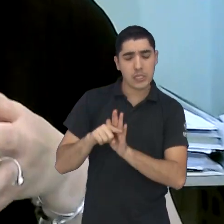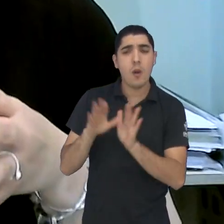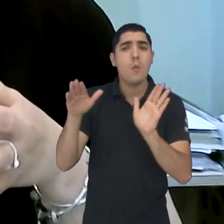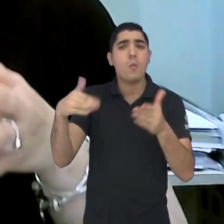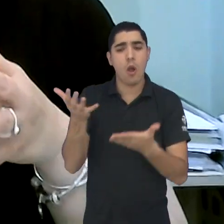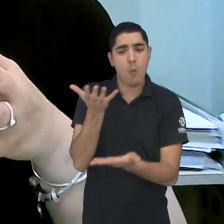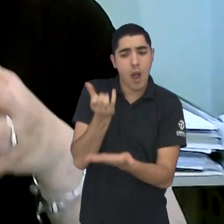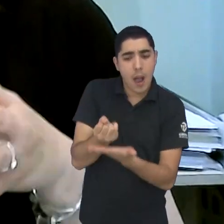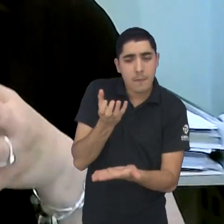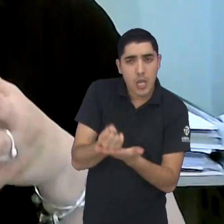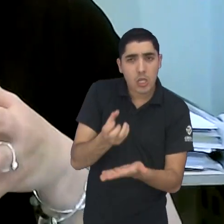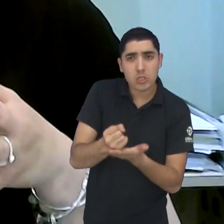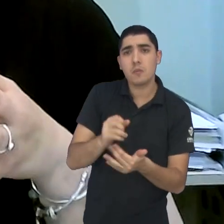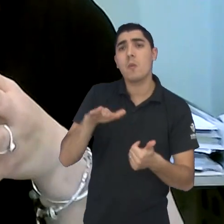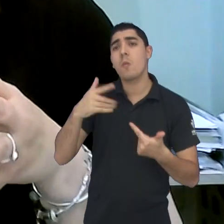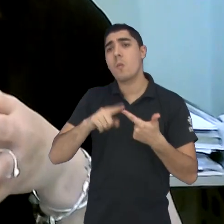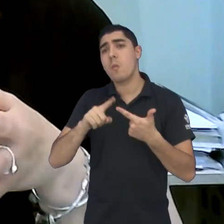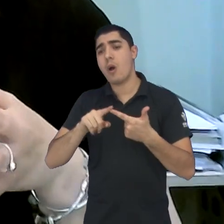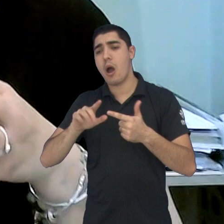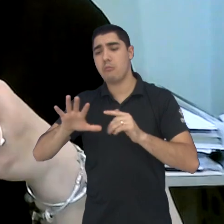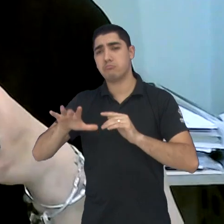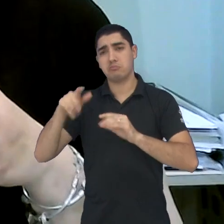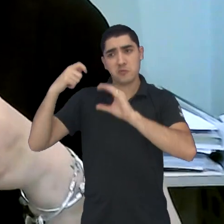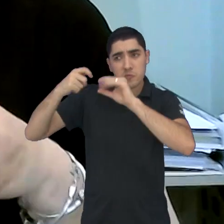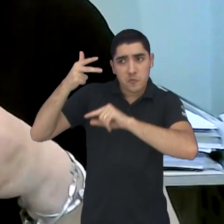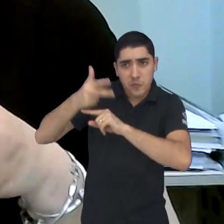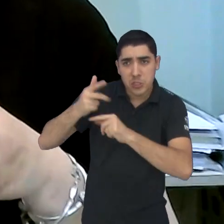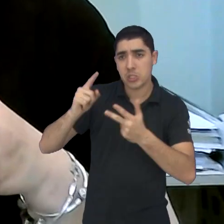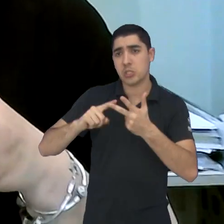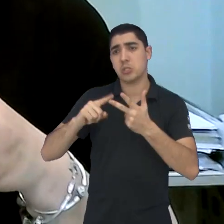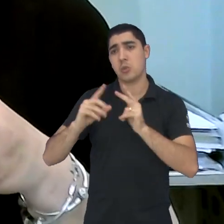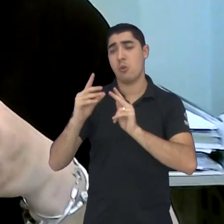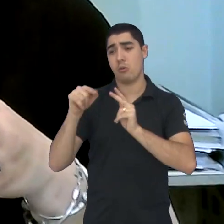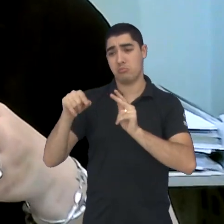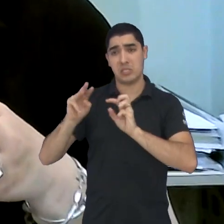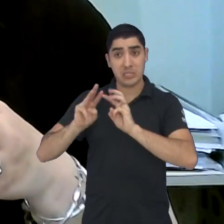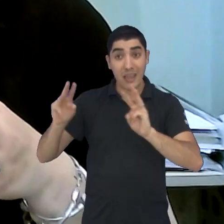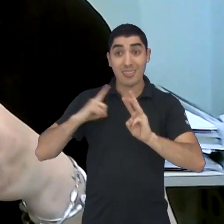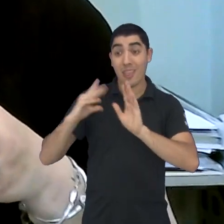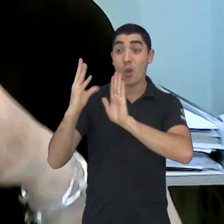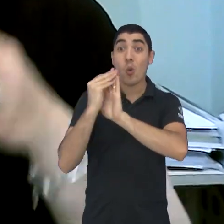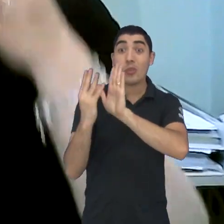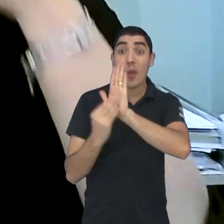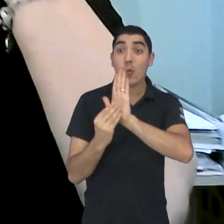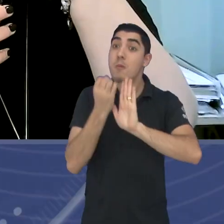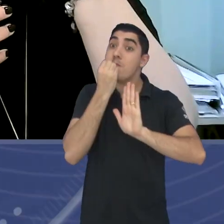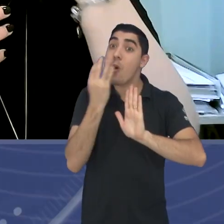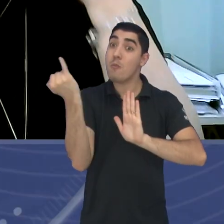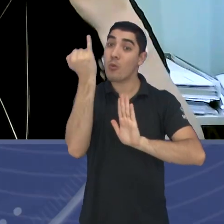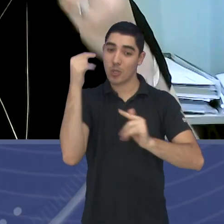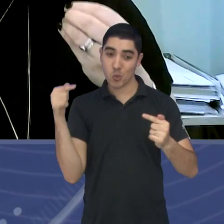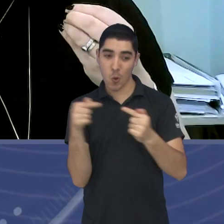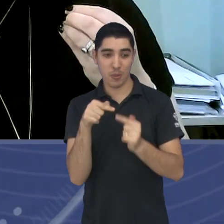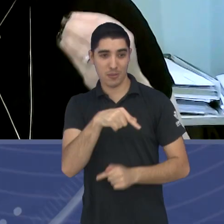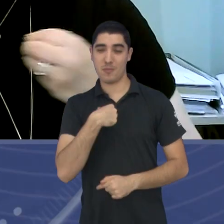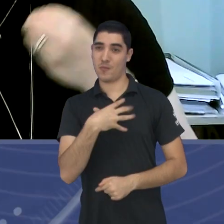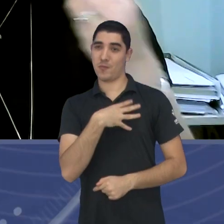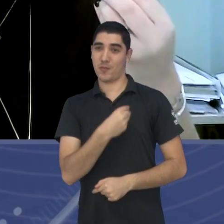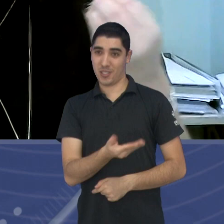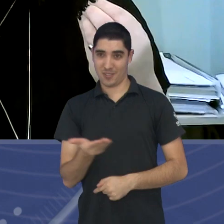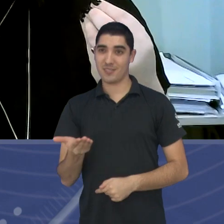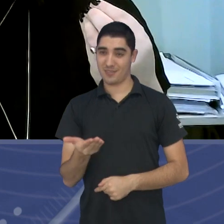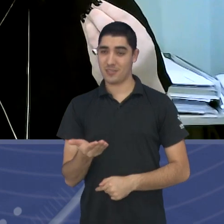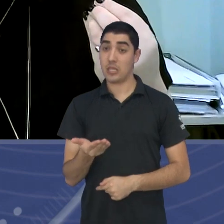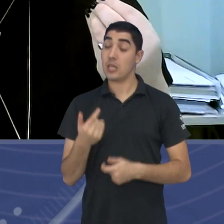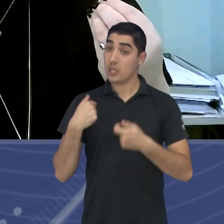os sites que têm conteúdos relevantes e adequados para a idade do meu filho, e preciso muito,